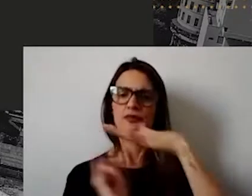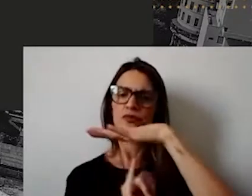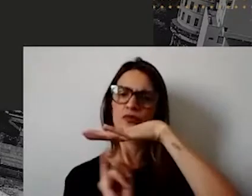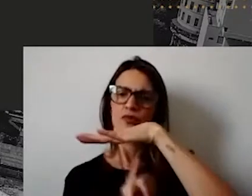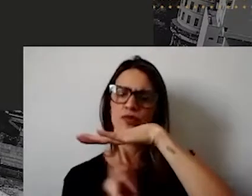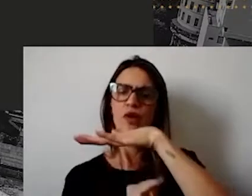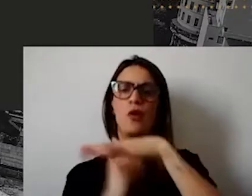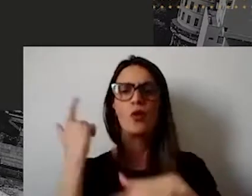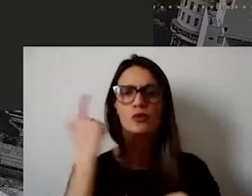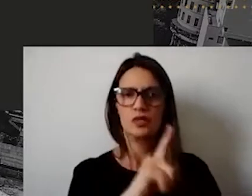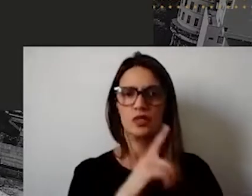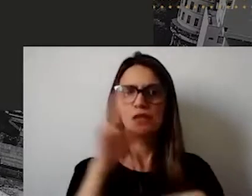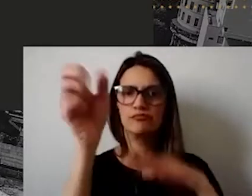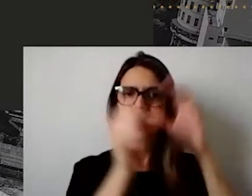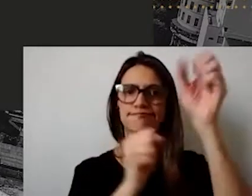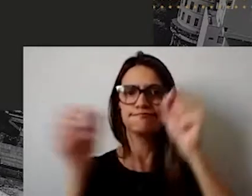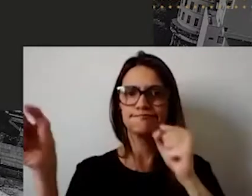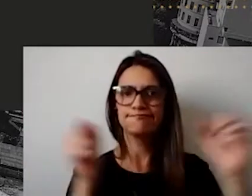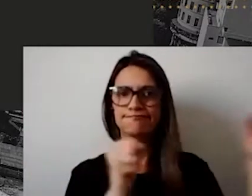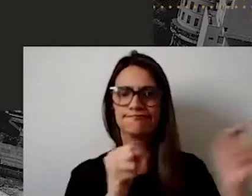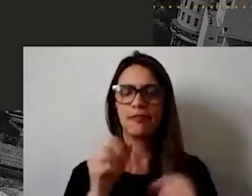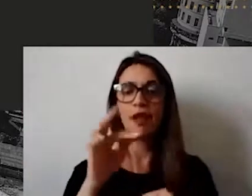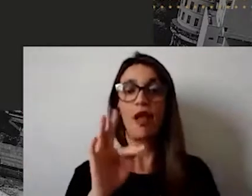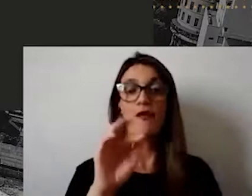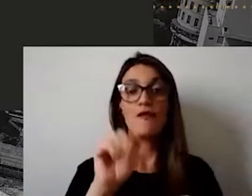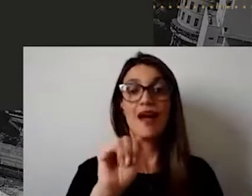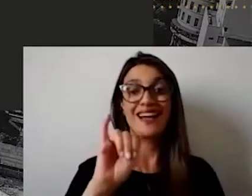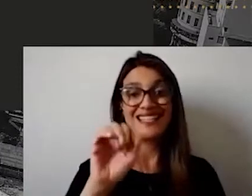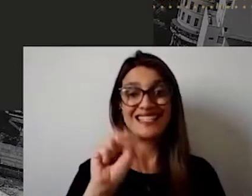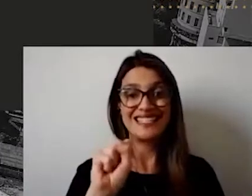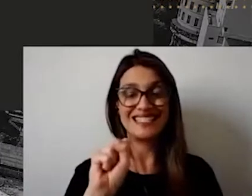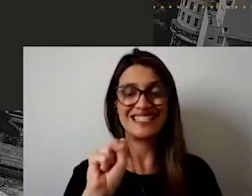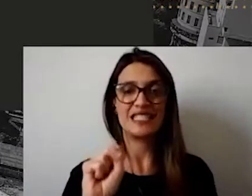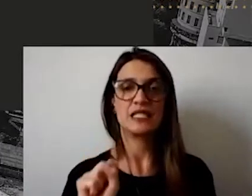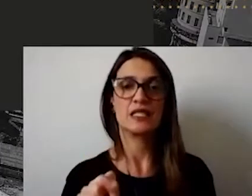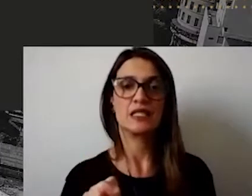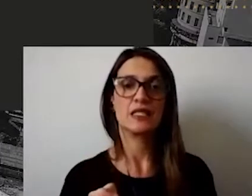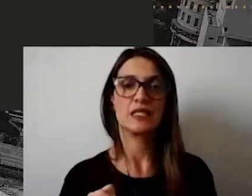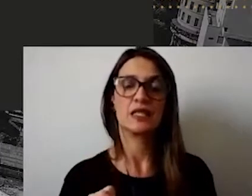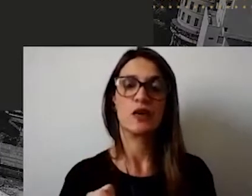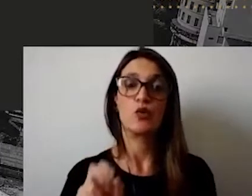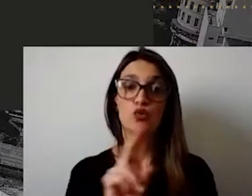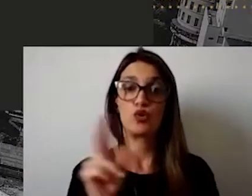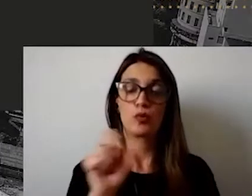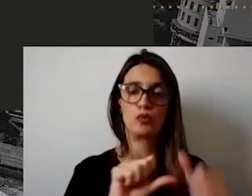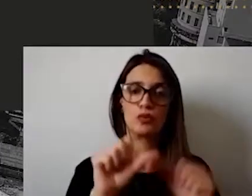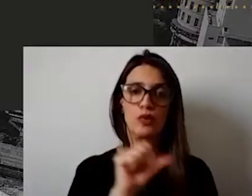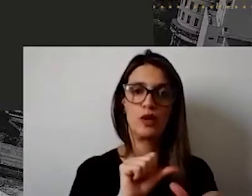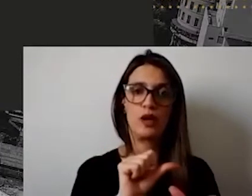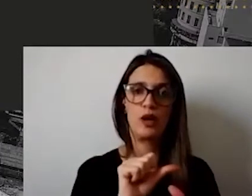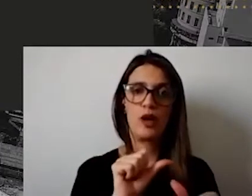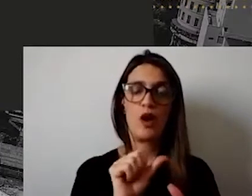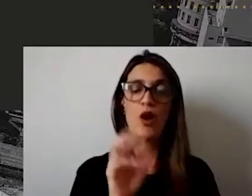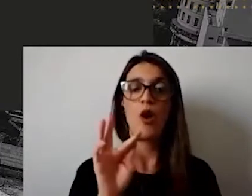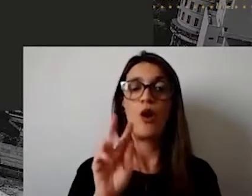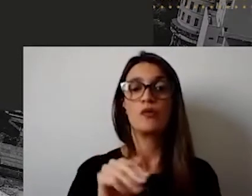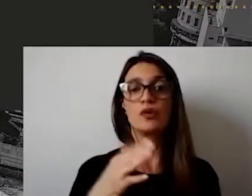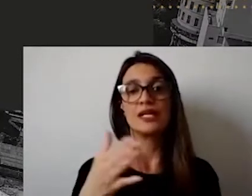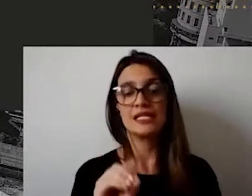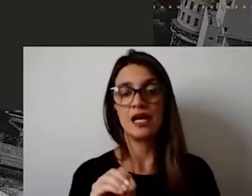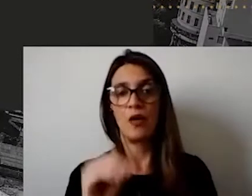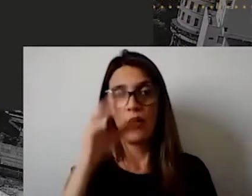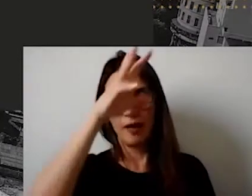também muito legais na FAES. E a gente acabou de mudar o nome de Fundação Amazonas para Fundação Amazônia. A gente nasceu no